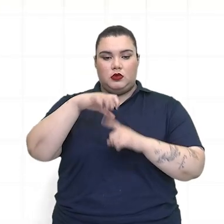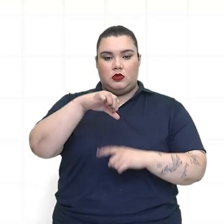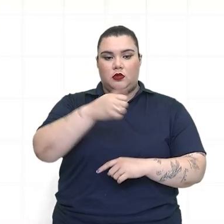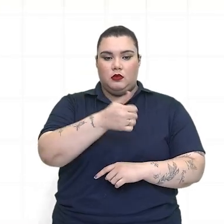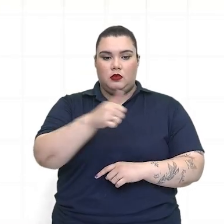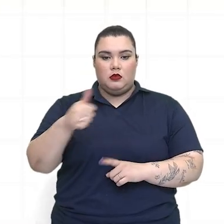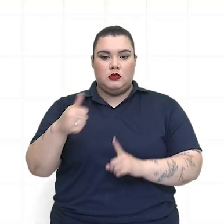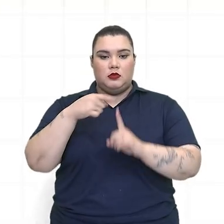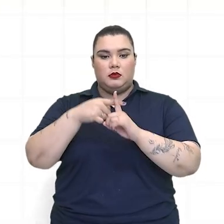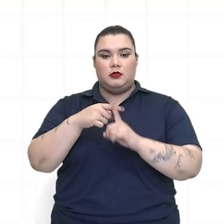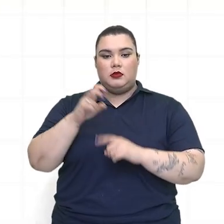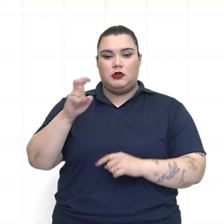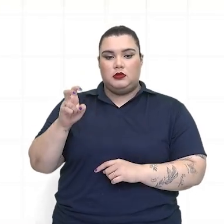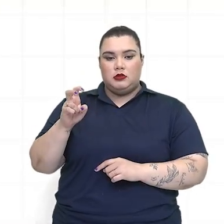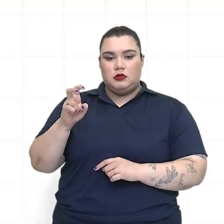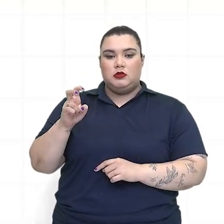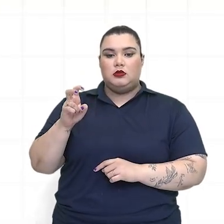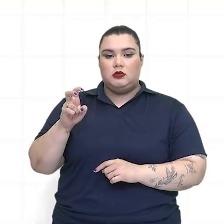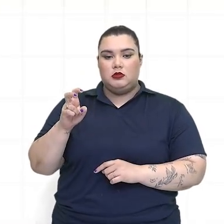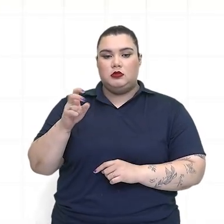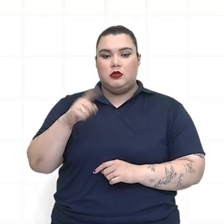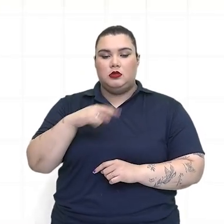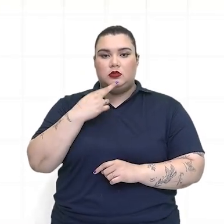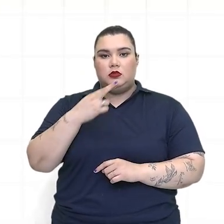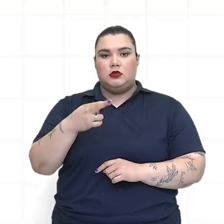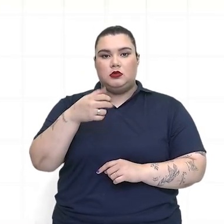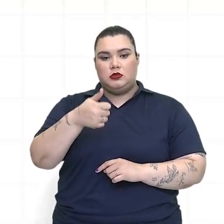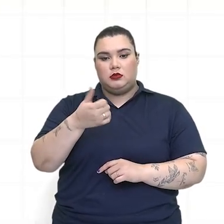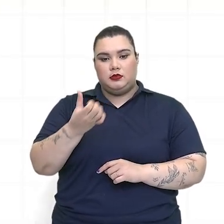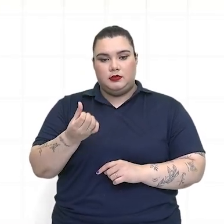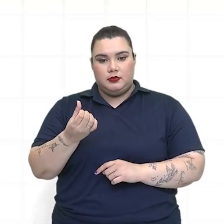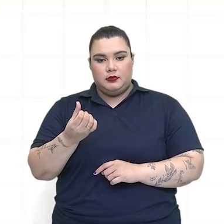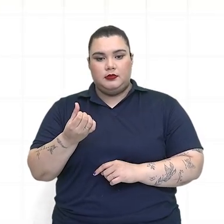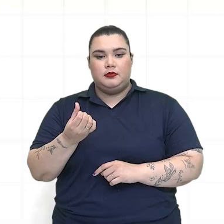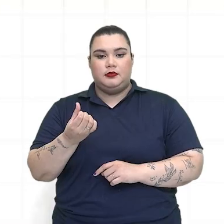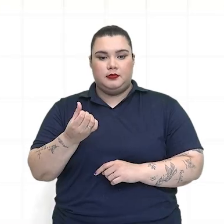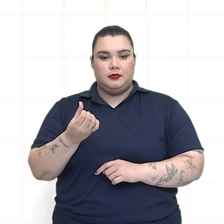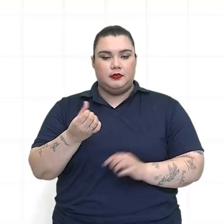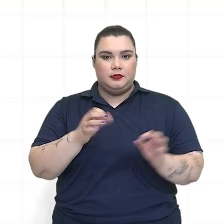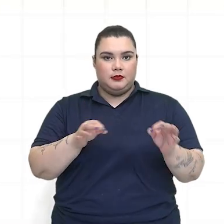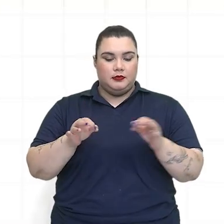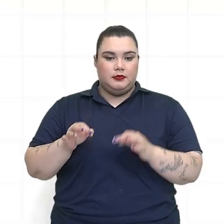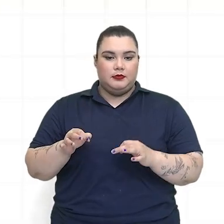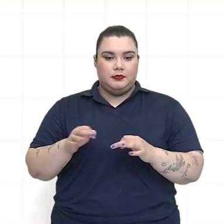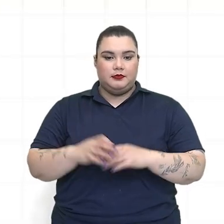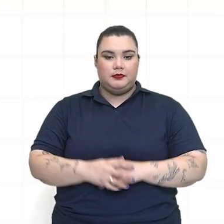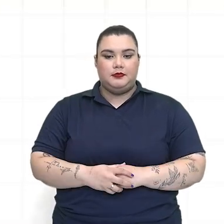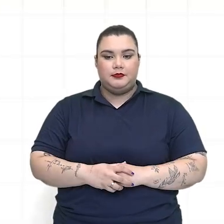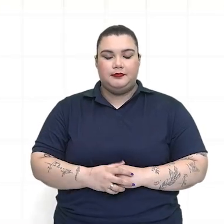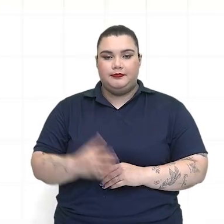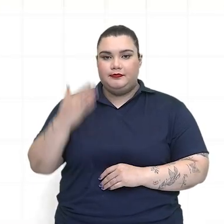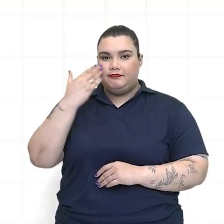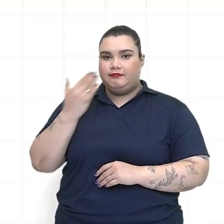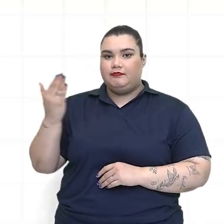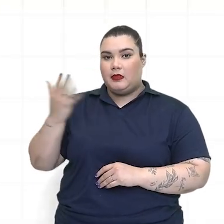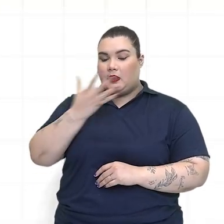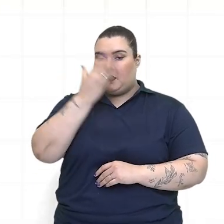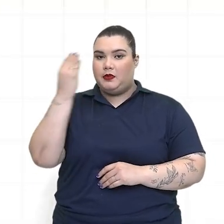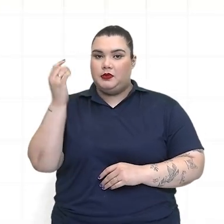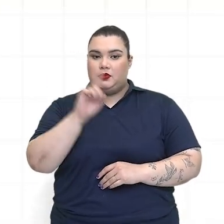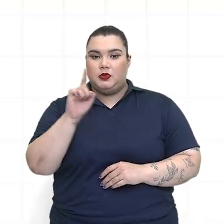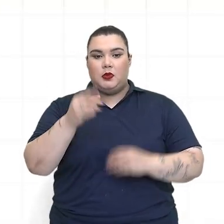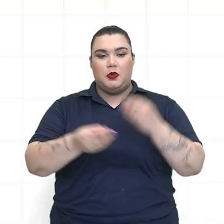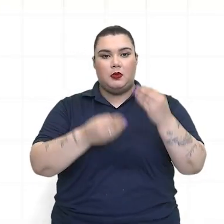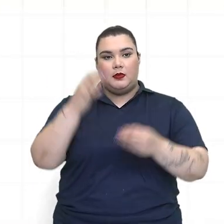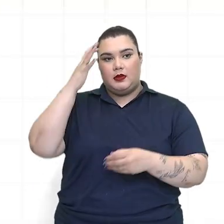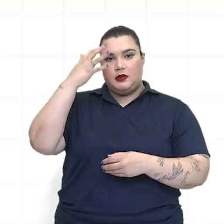9, 11. E 11 mais 5 igual a 16. Beleza? Não esquecendo de